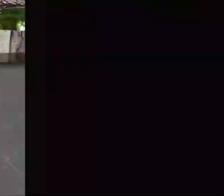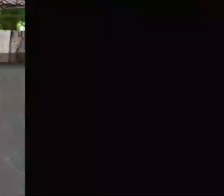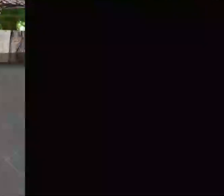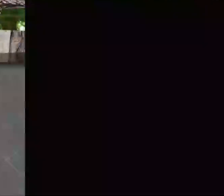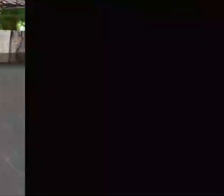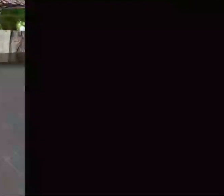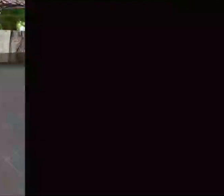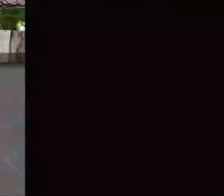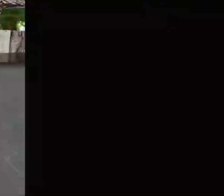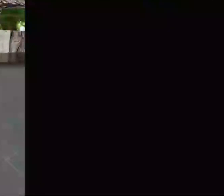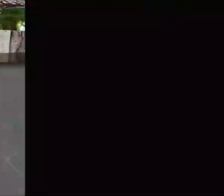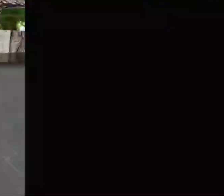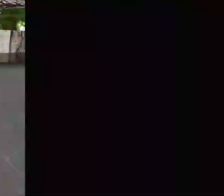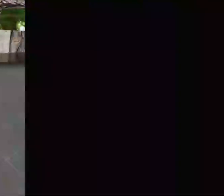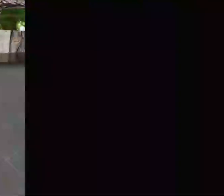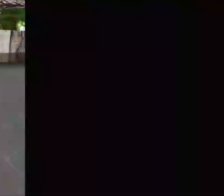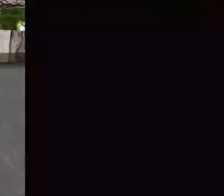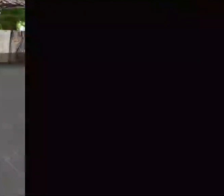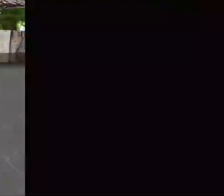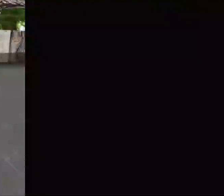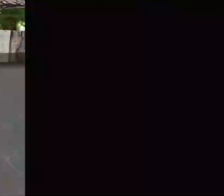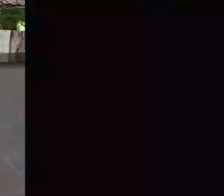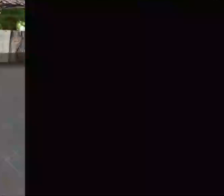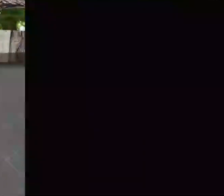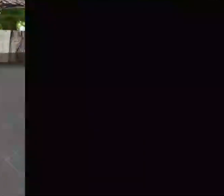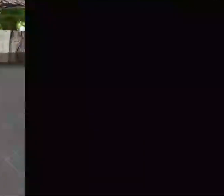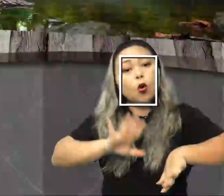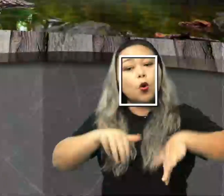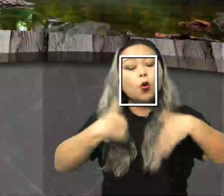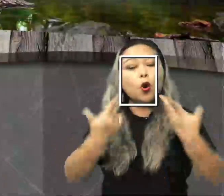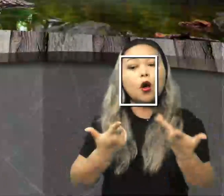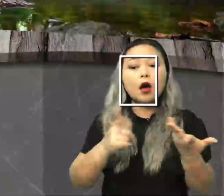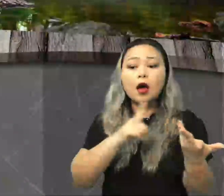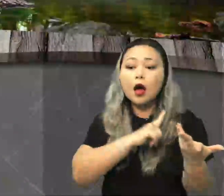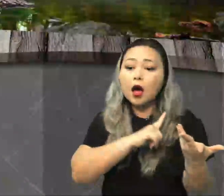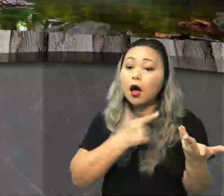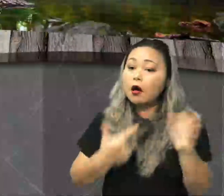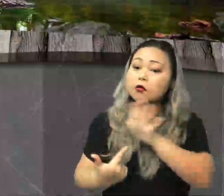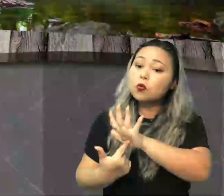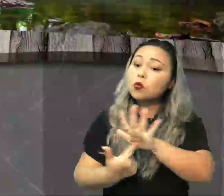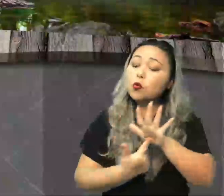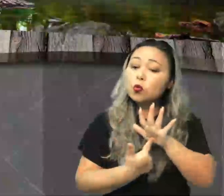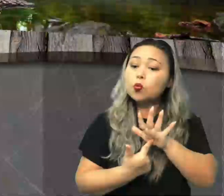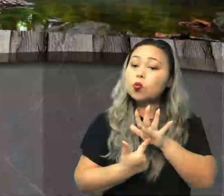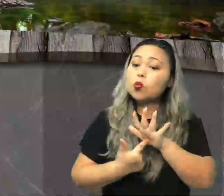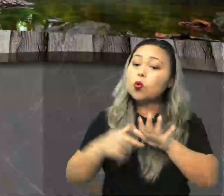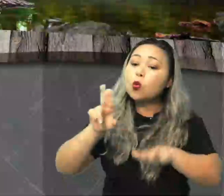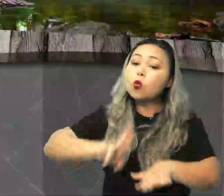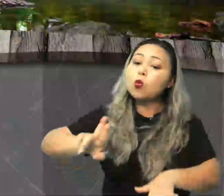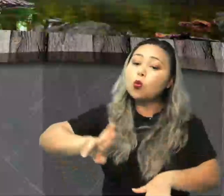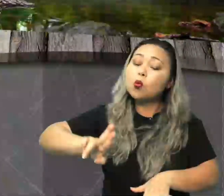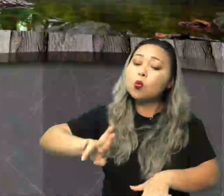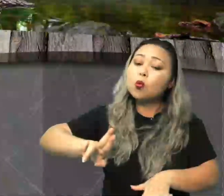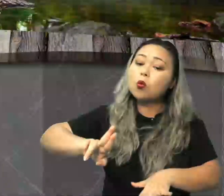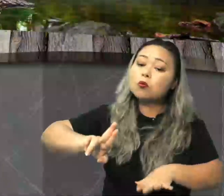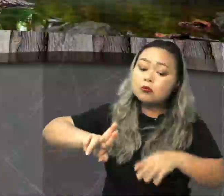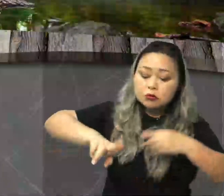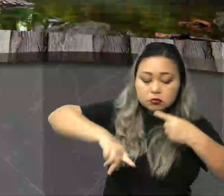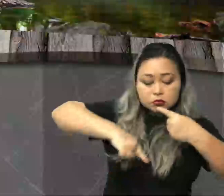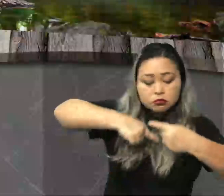proteínas, certo? E eles vão conter essas proteínas aí, justamente usando a